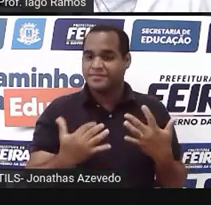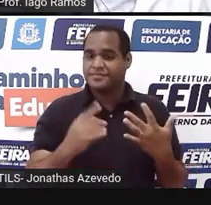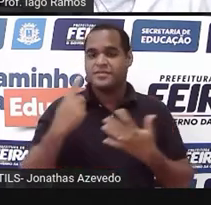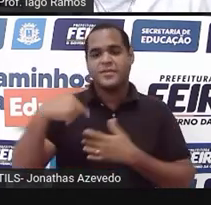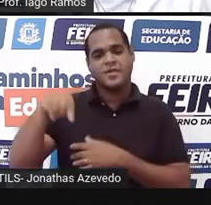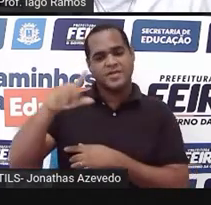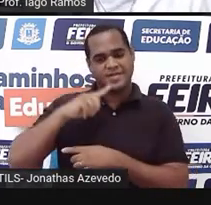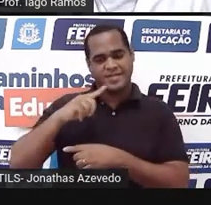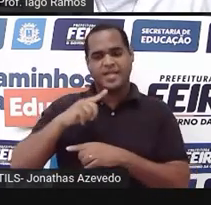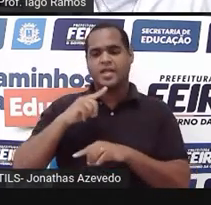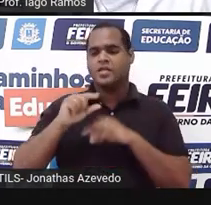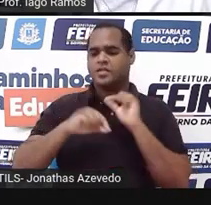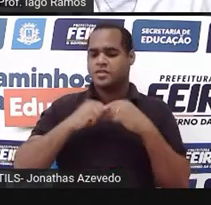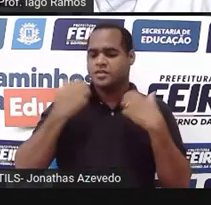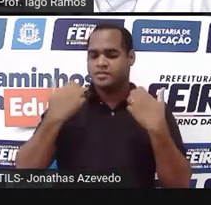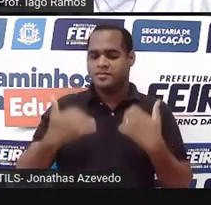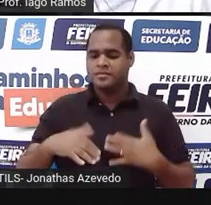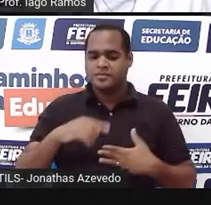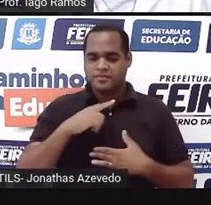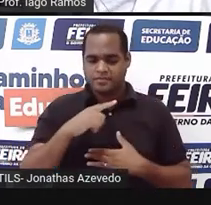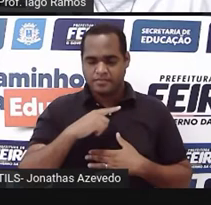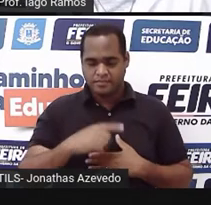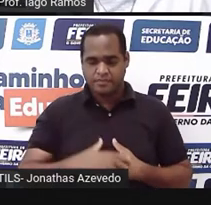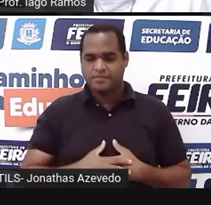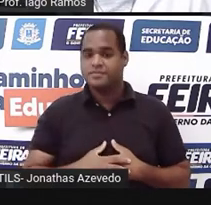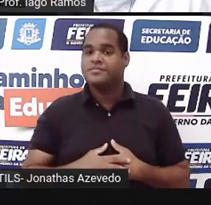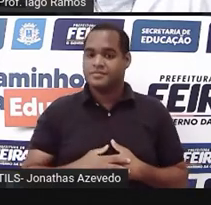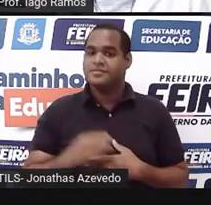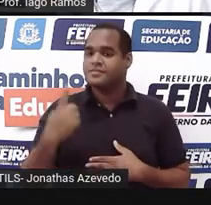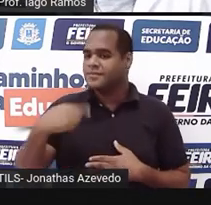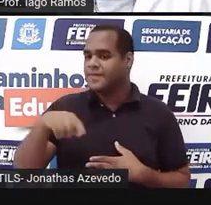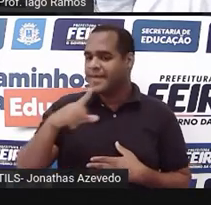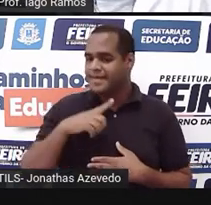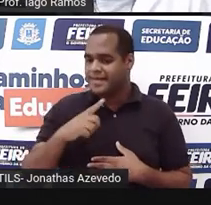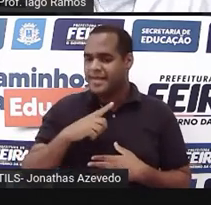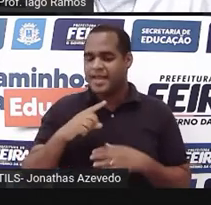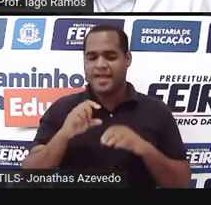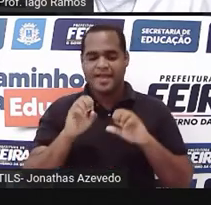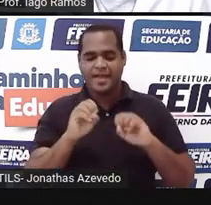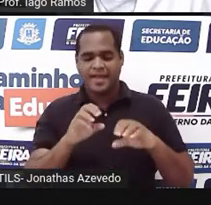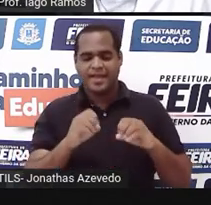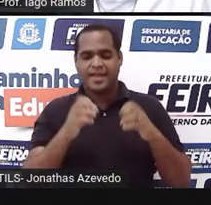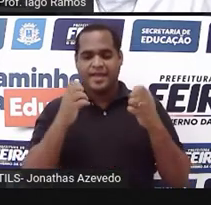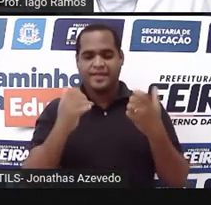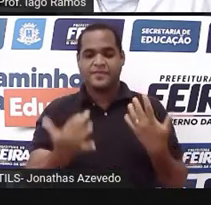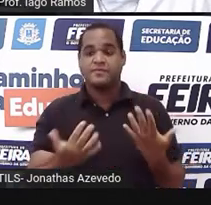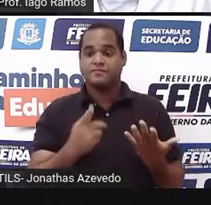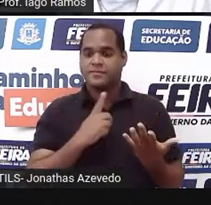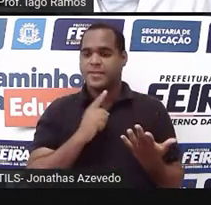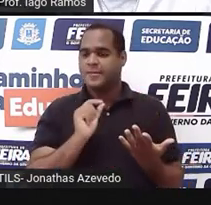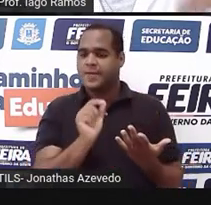esses recortes que são figuras que a gente calculou a gente sabe calcular a área a gente calcula a área deles